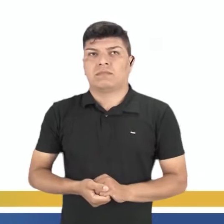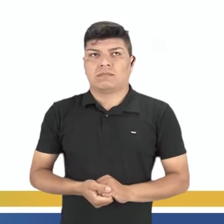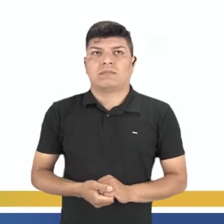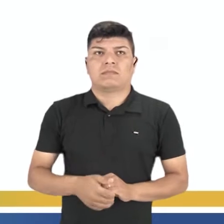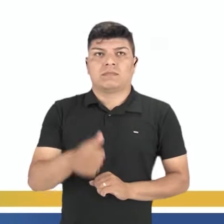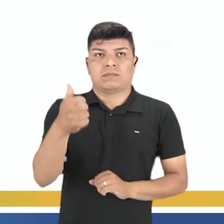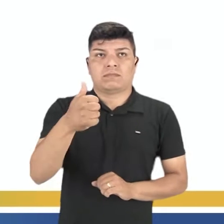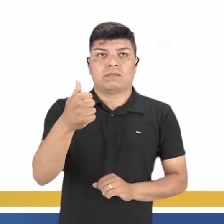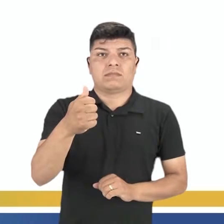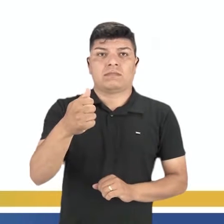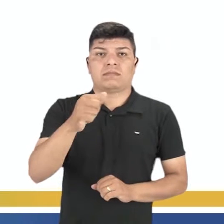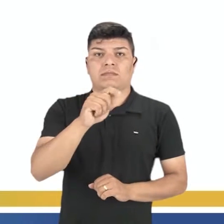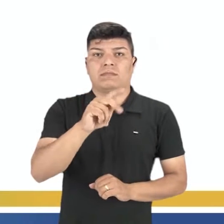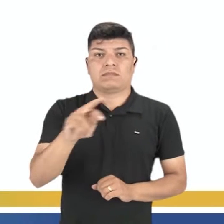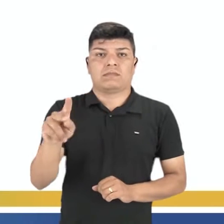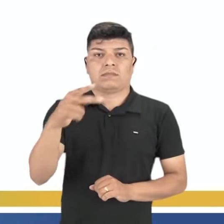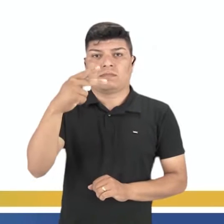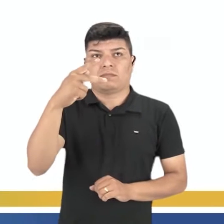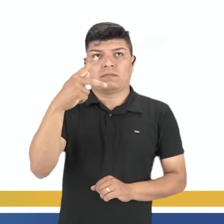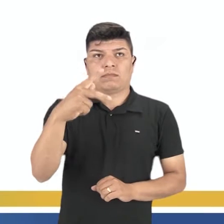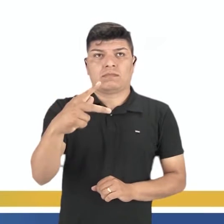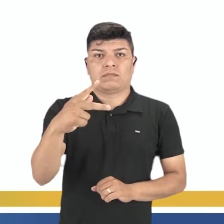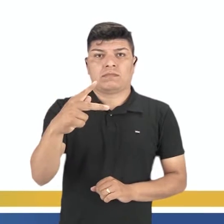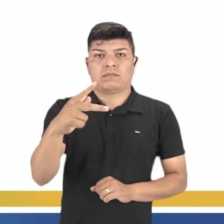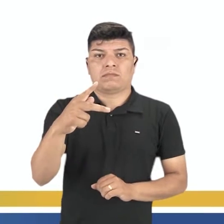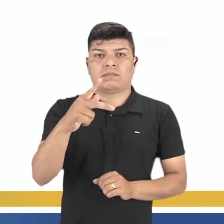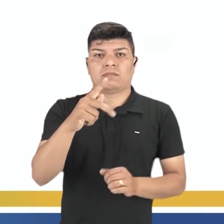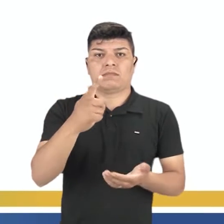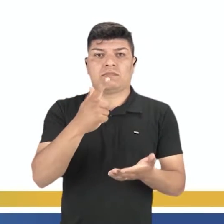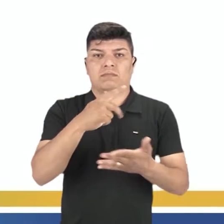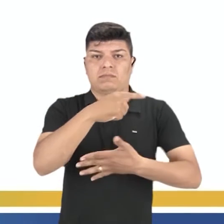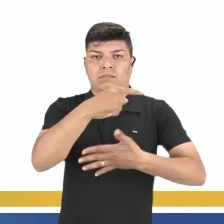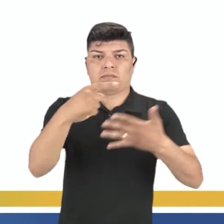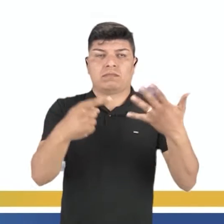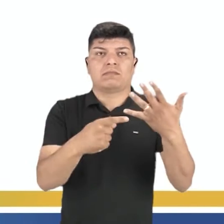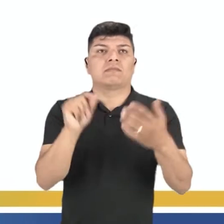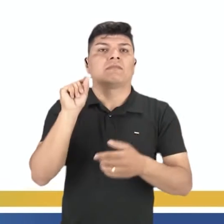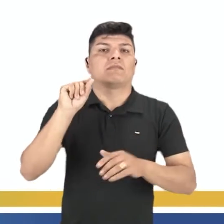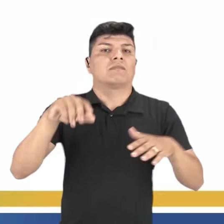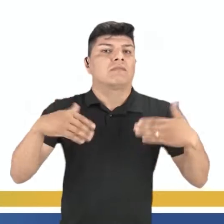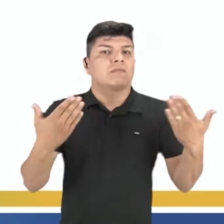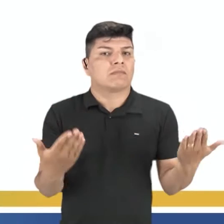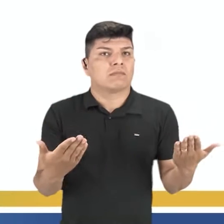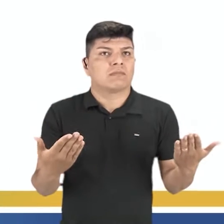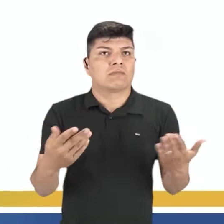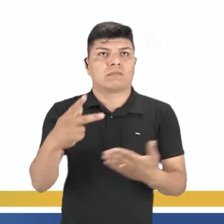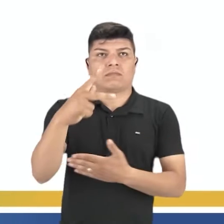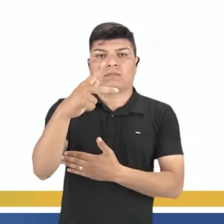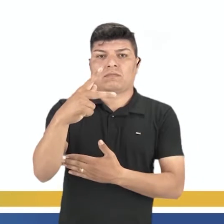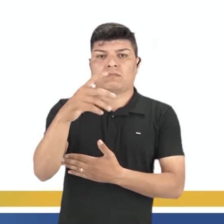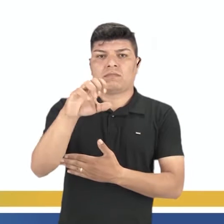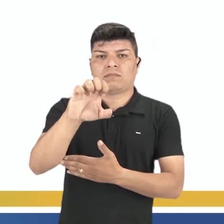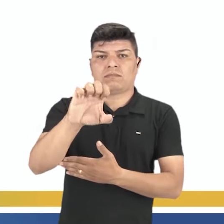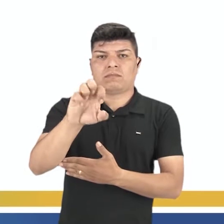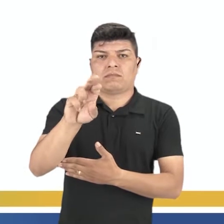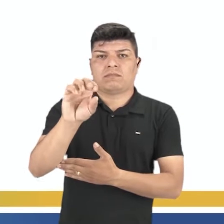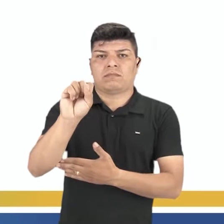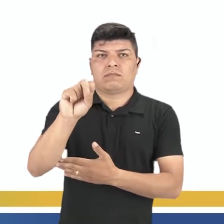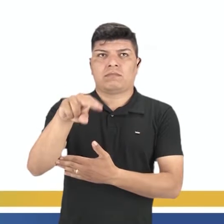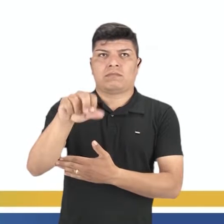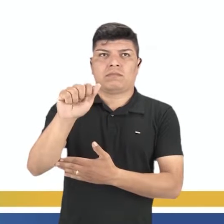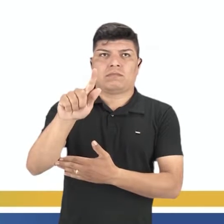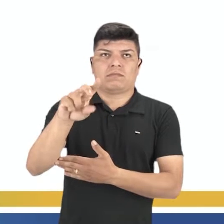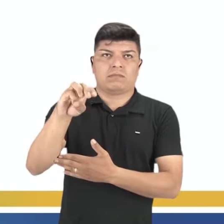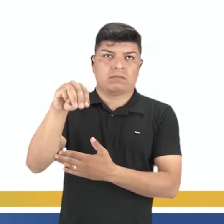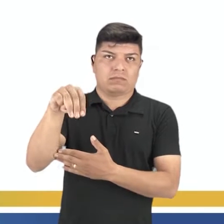Que a primeira letra equivale a um dos elementos da narrativa. Então, o primeiro é o quê? Personagem. O segundo é o